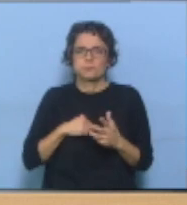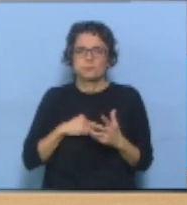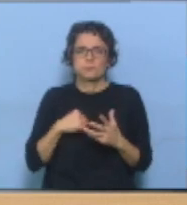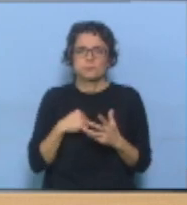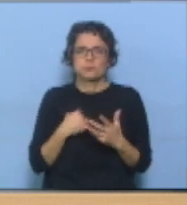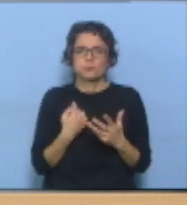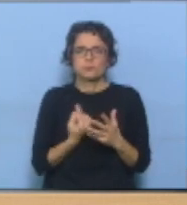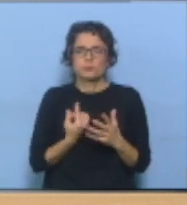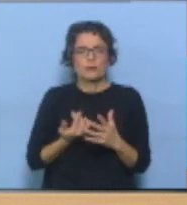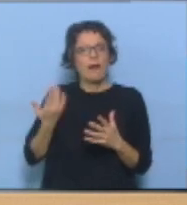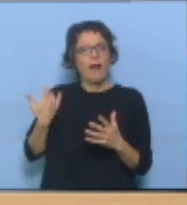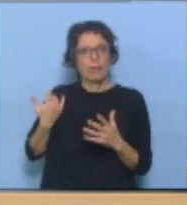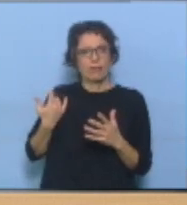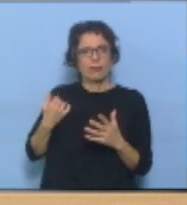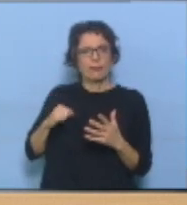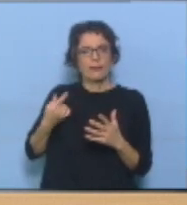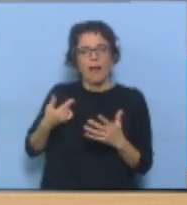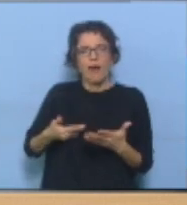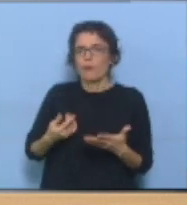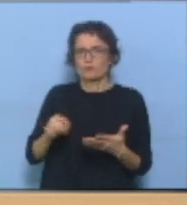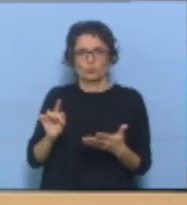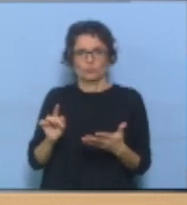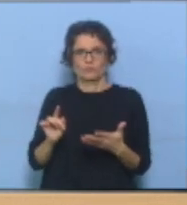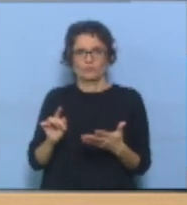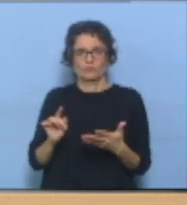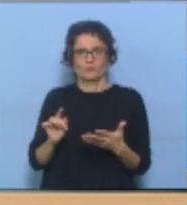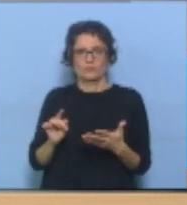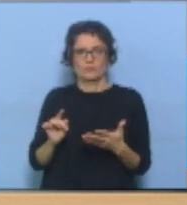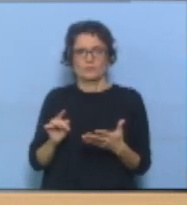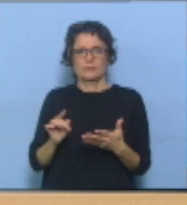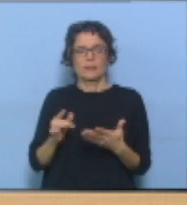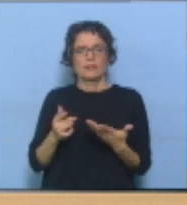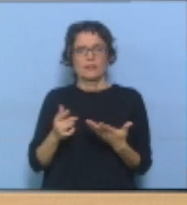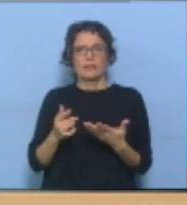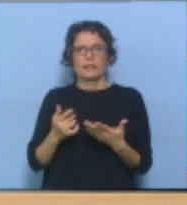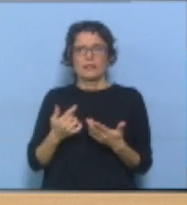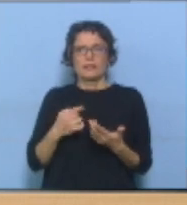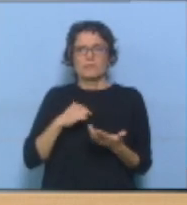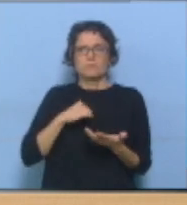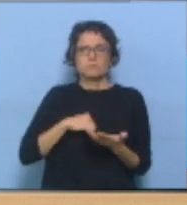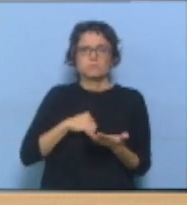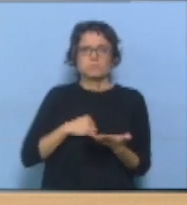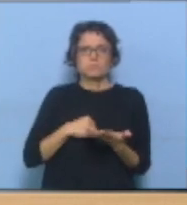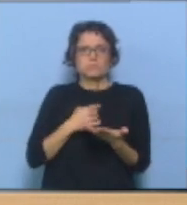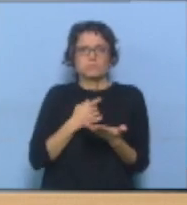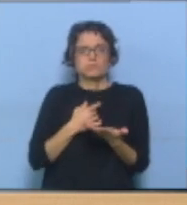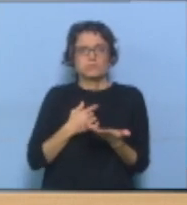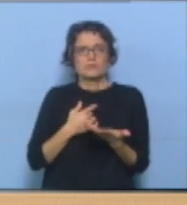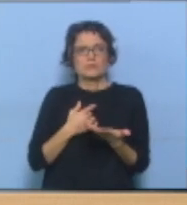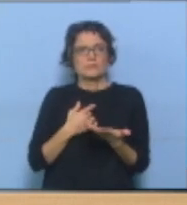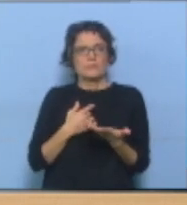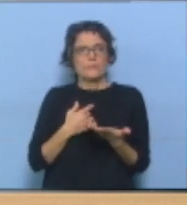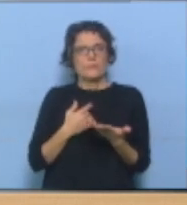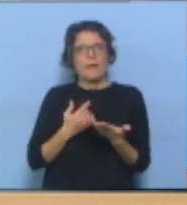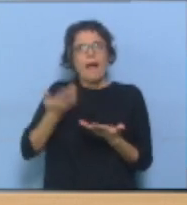e com a prática dela. E eu isto acho que é uma coisa que se calhar não tinha tanta